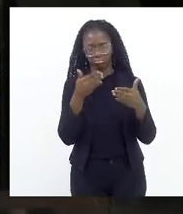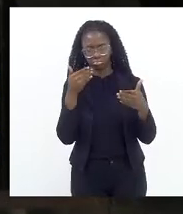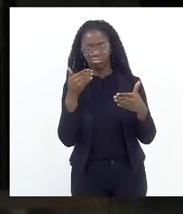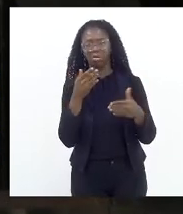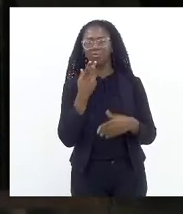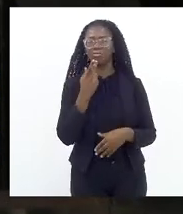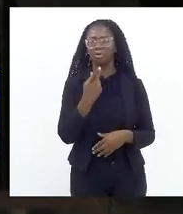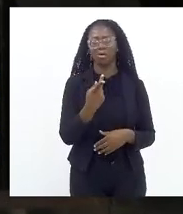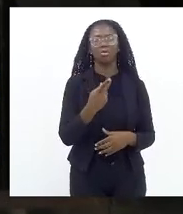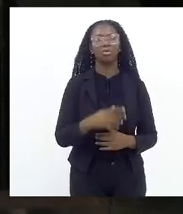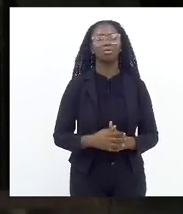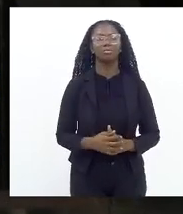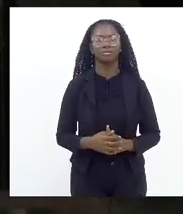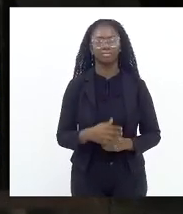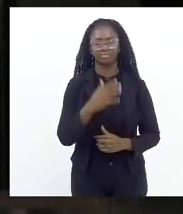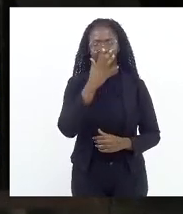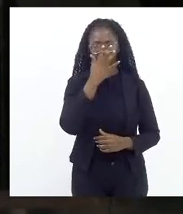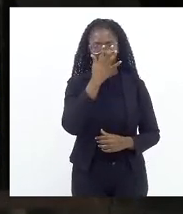fez menção